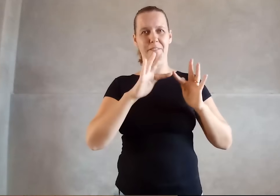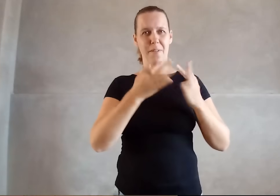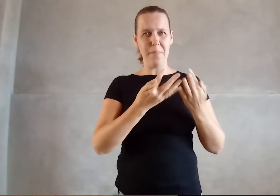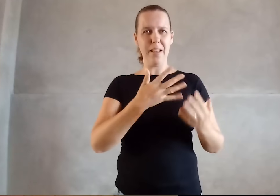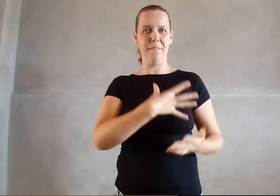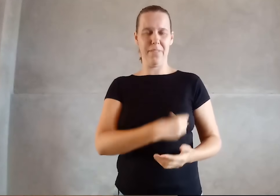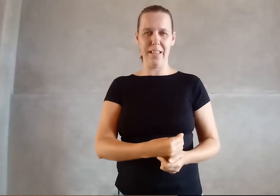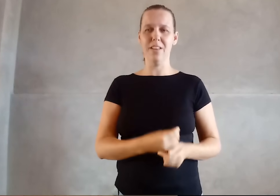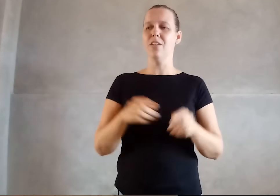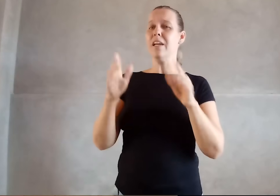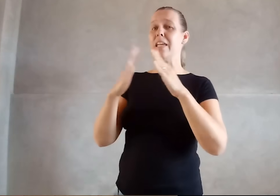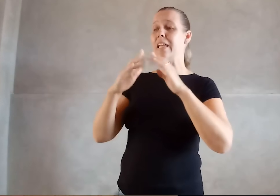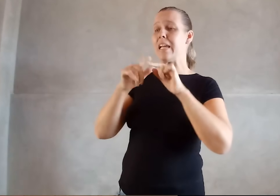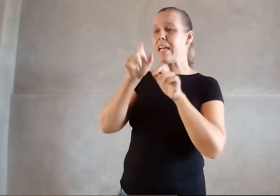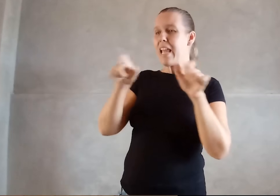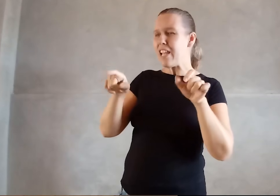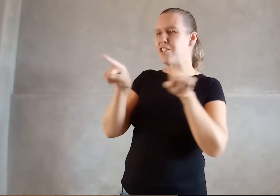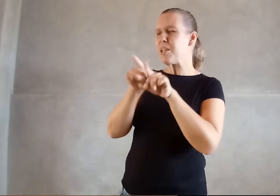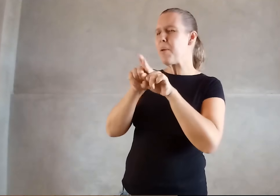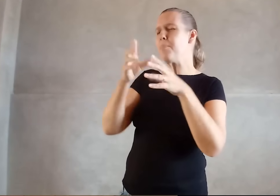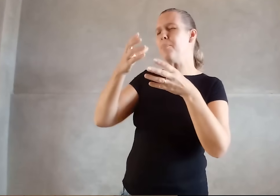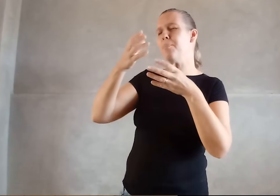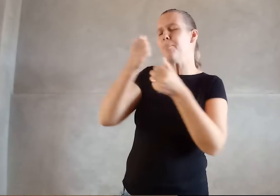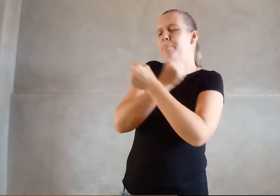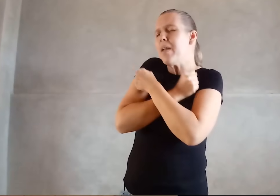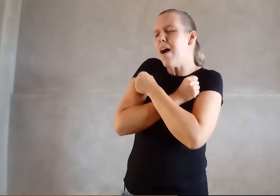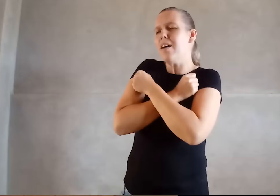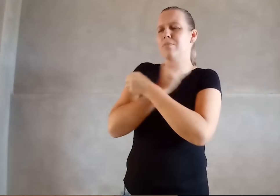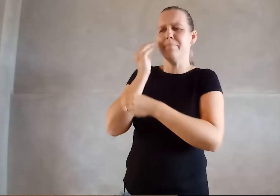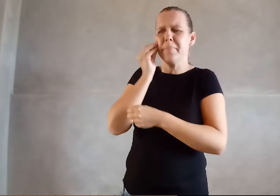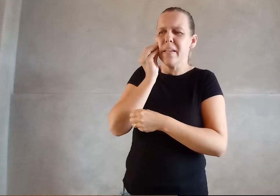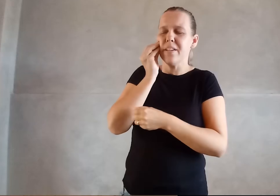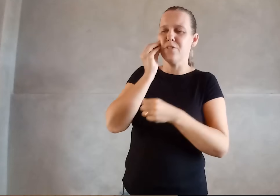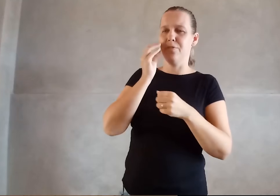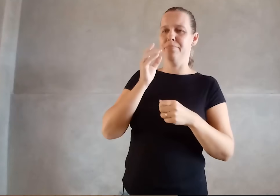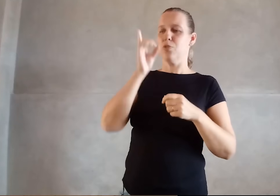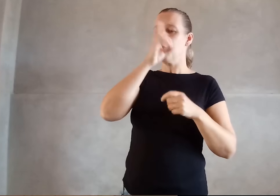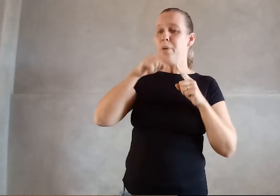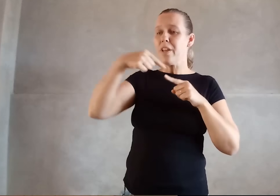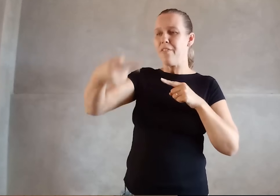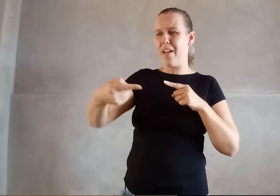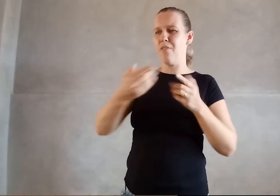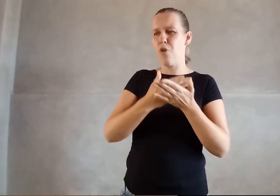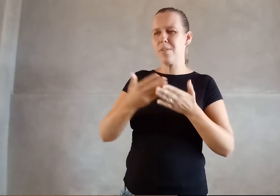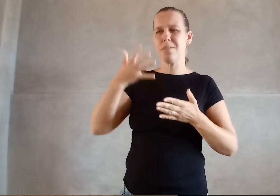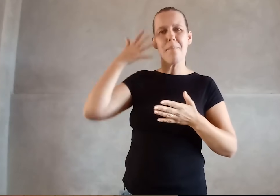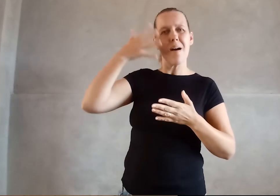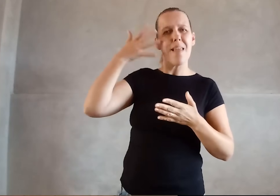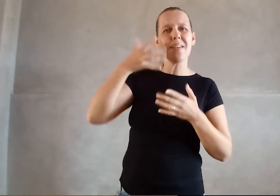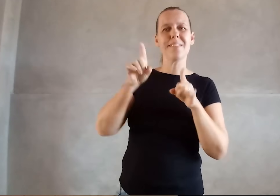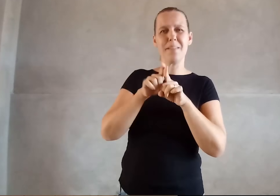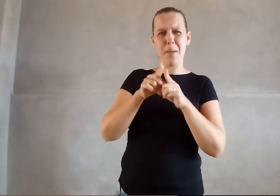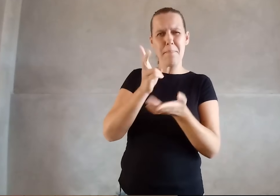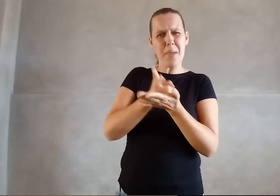que vem, nós vamos começar uma série de palestras aqui também nesse canal que estamos, em Tiago, no livro de Tiago.